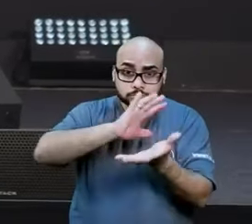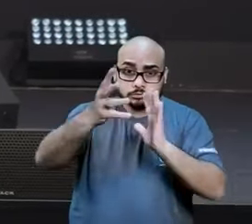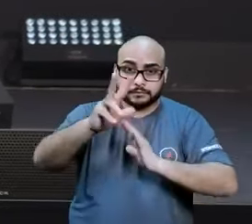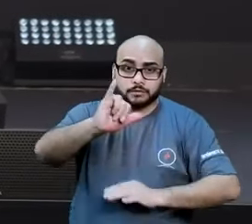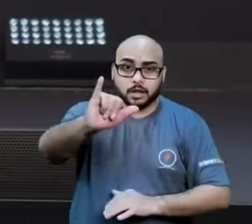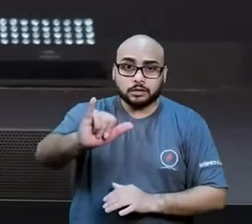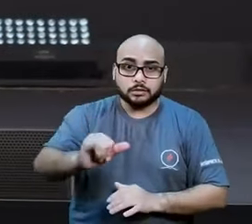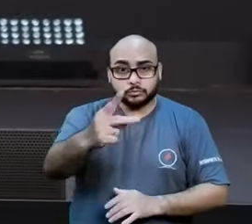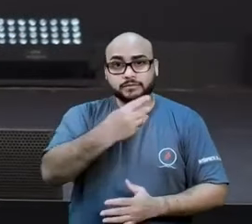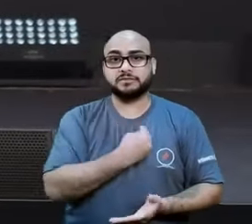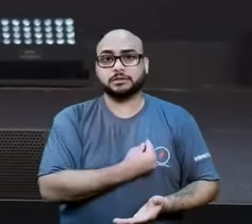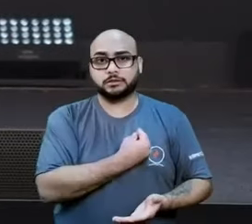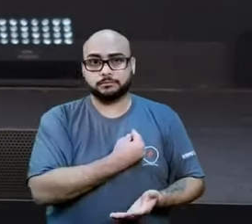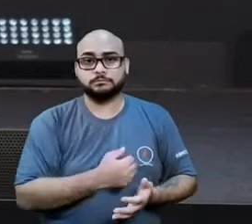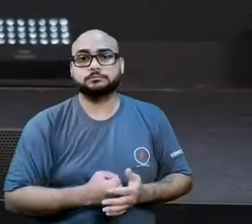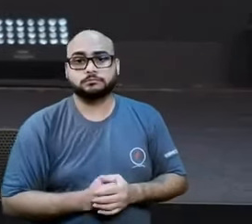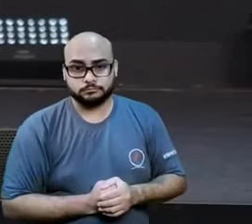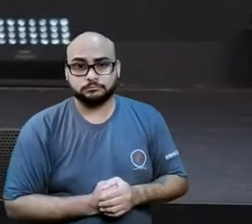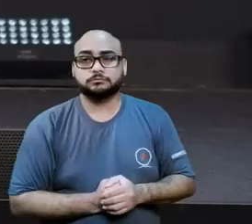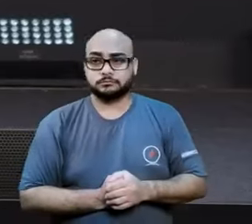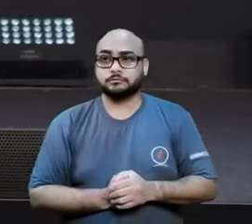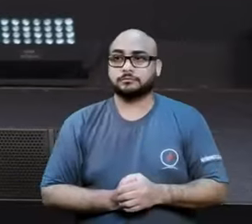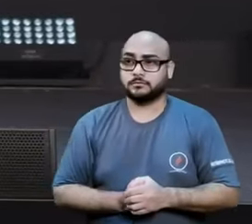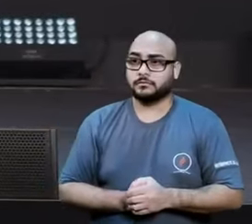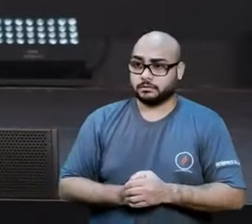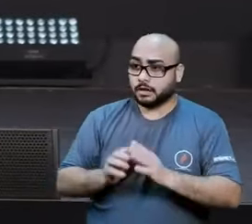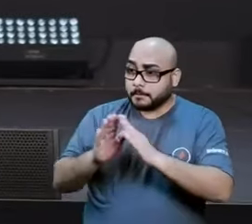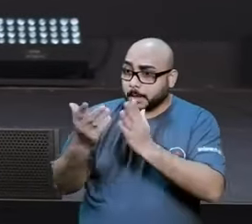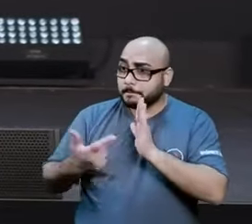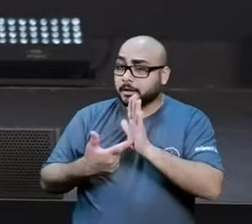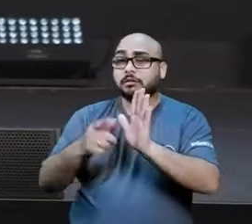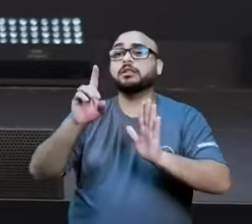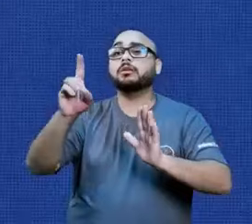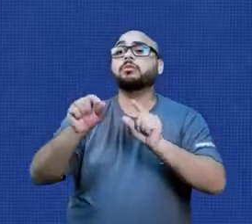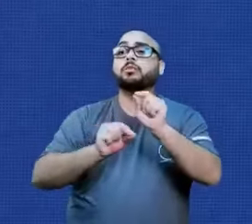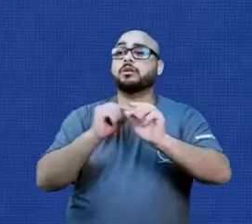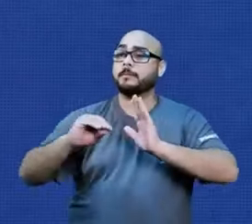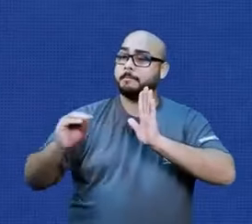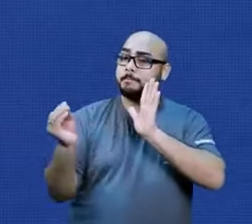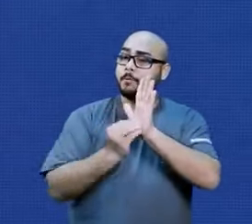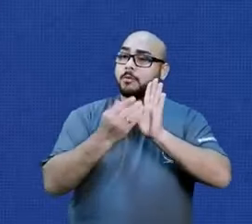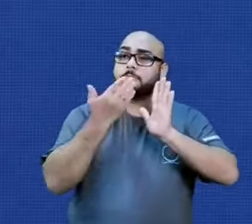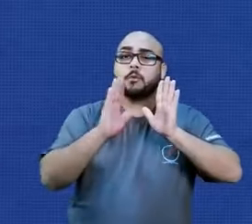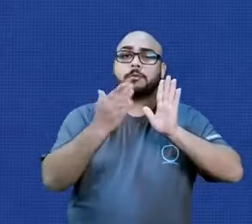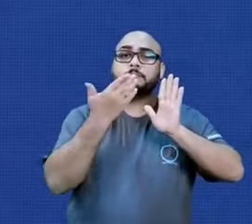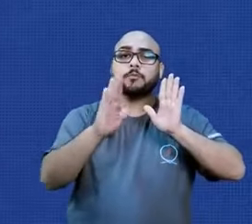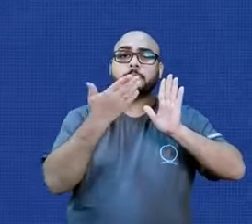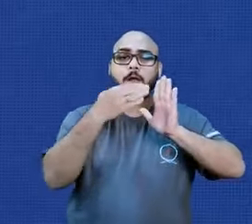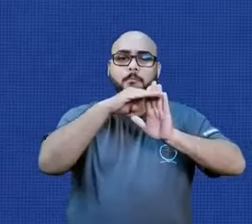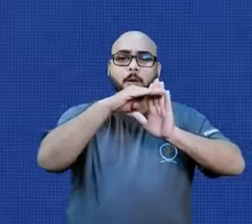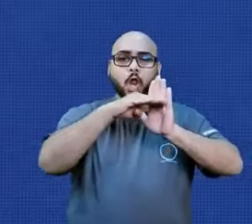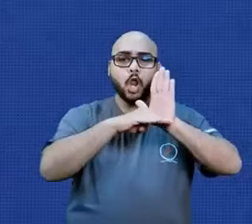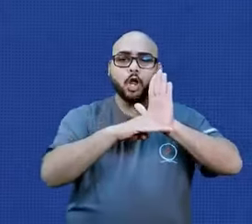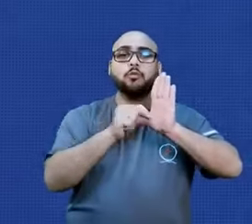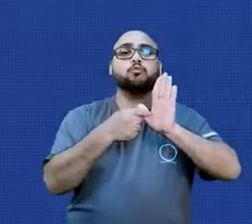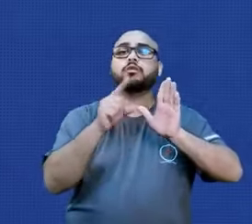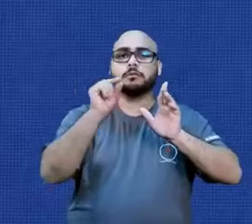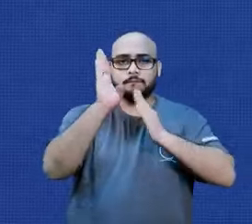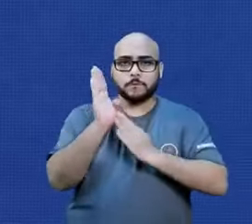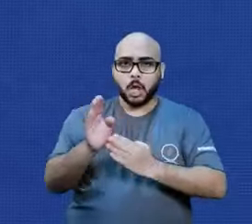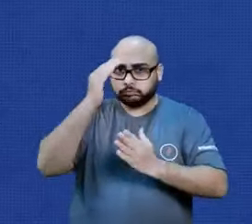promessas da Bíblia para aquele que é fiel e para aquele que obedece a seus princípios vai